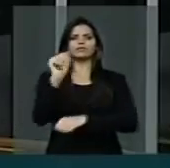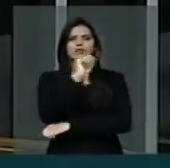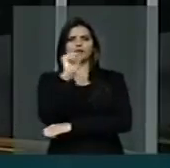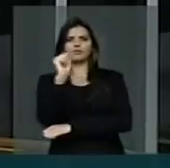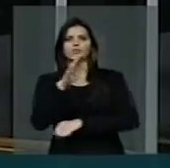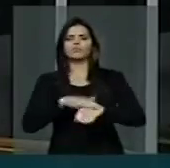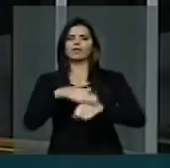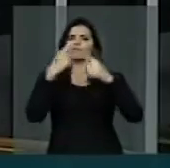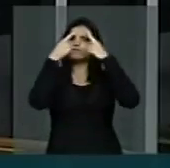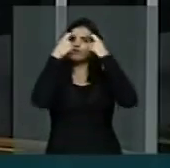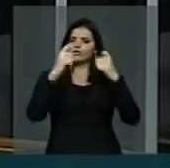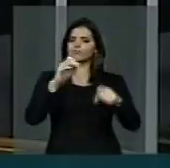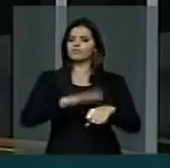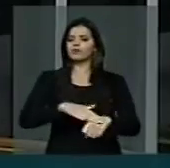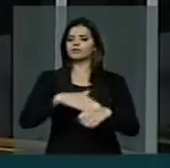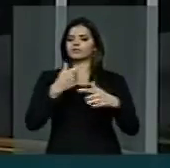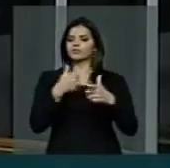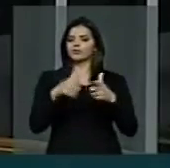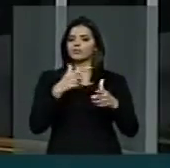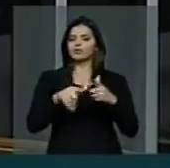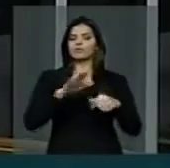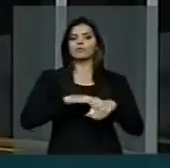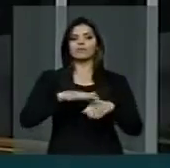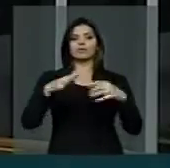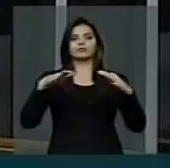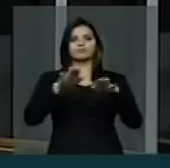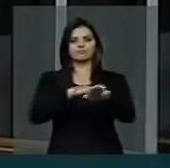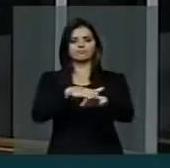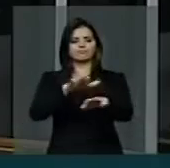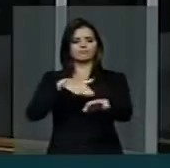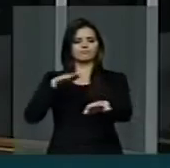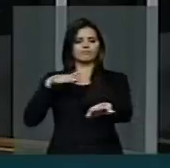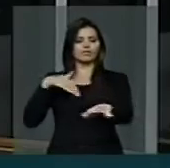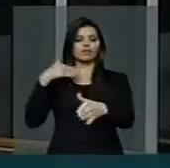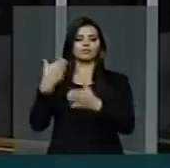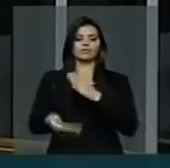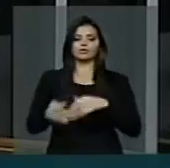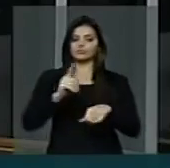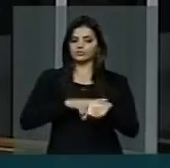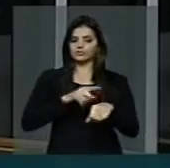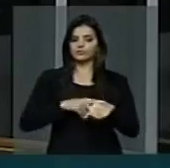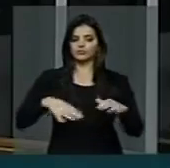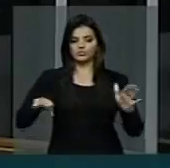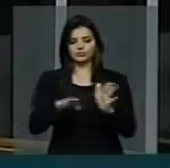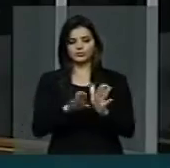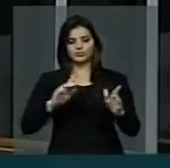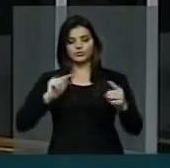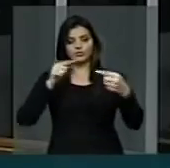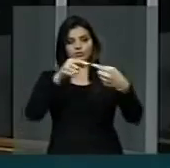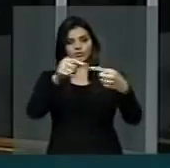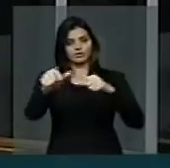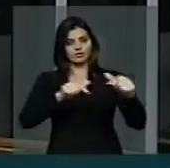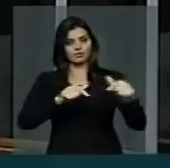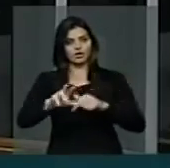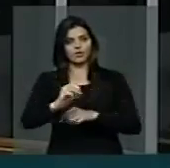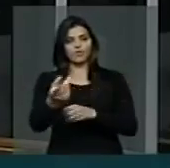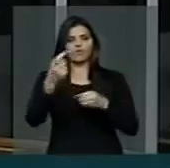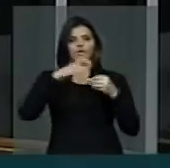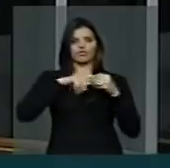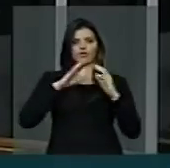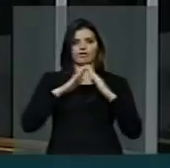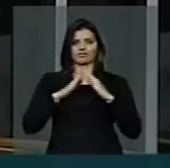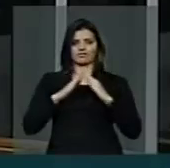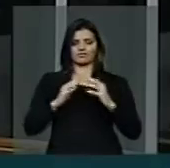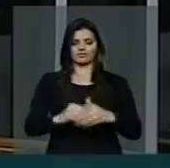mais problemas, mais engarrafamento, mais perda de tempo levamos para chegar ao destino do trabalho ou retornar do trabalho